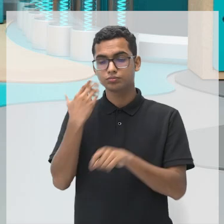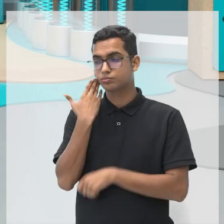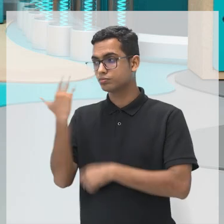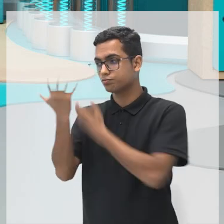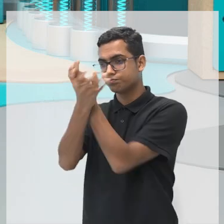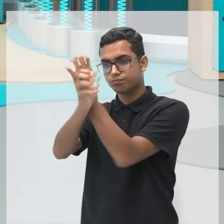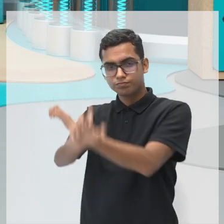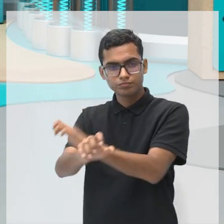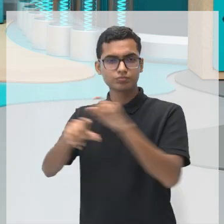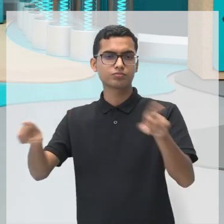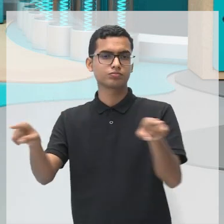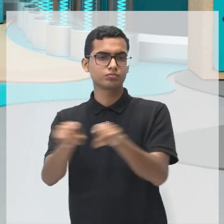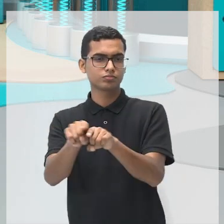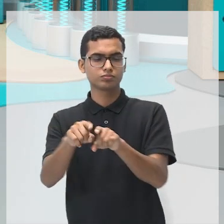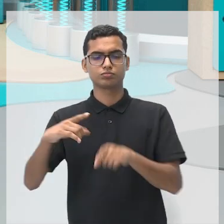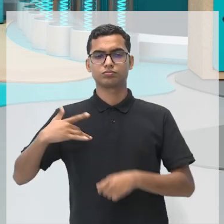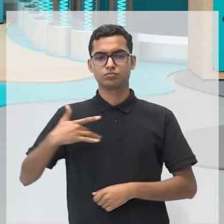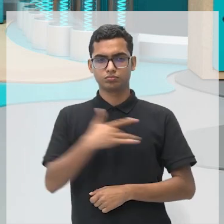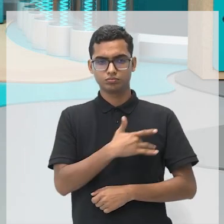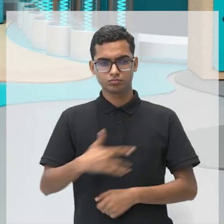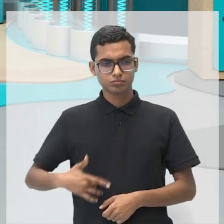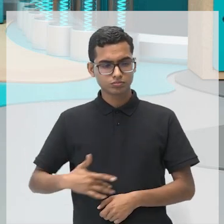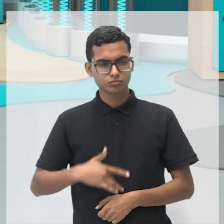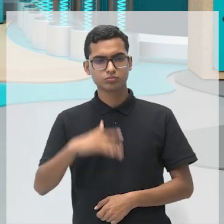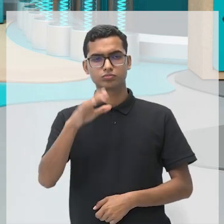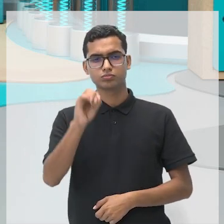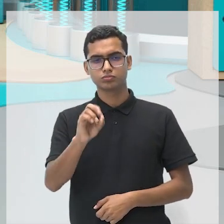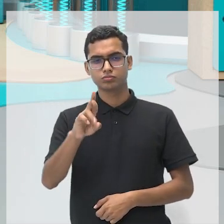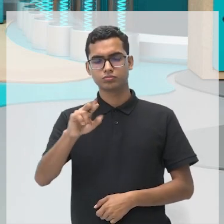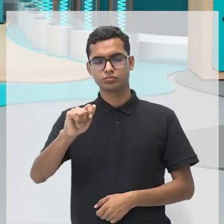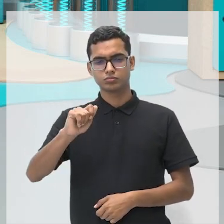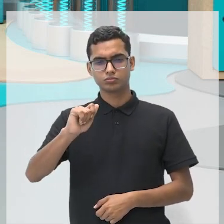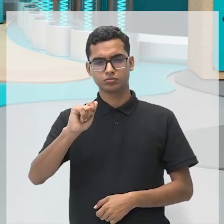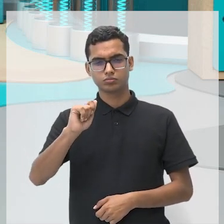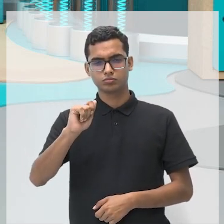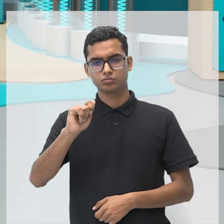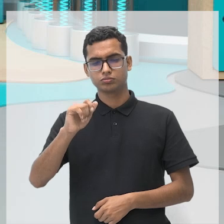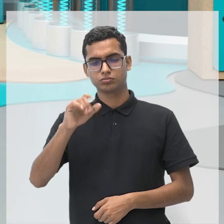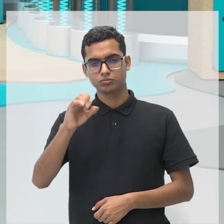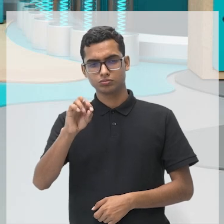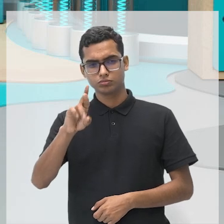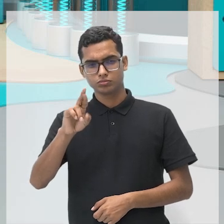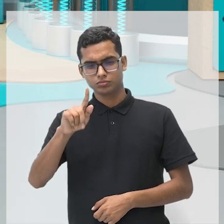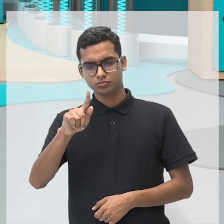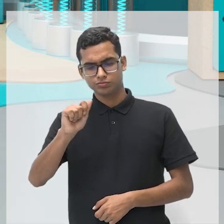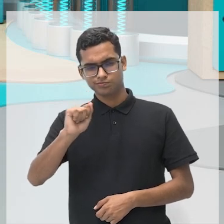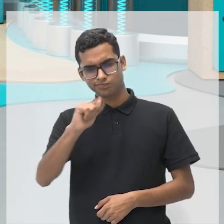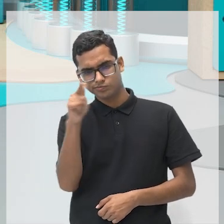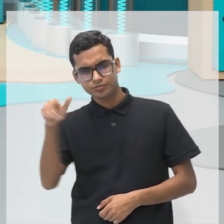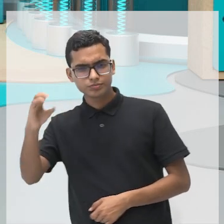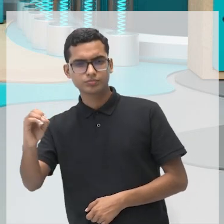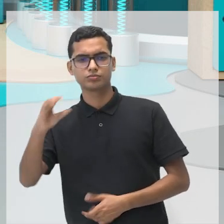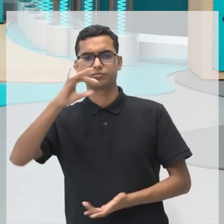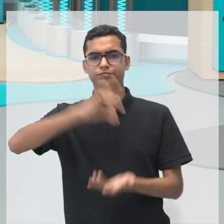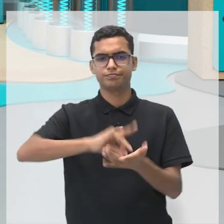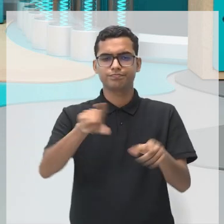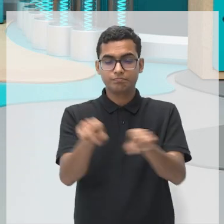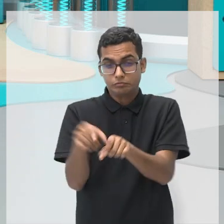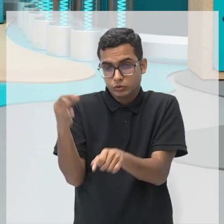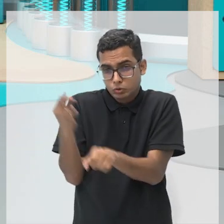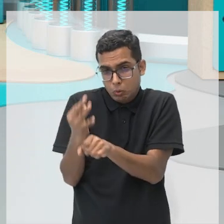é comumente considerado como um órgão, olha só que legal, inerte e rígido, cuja a